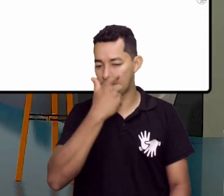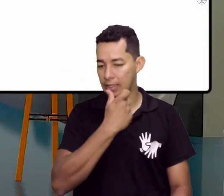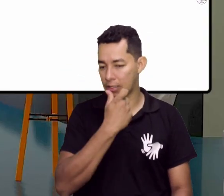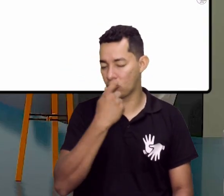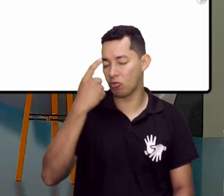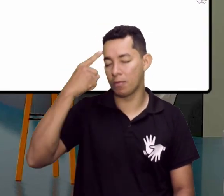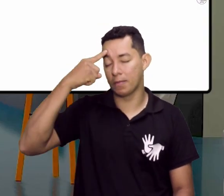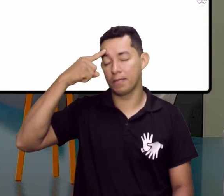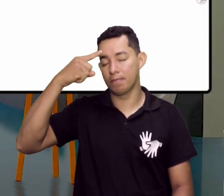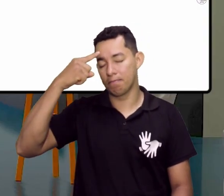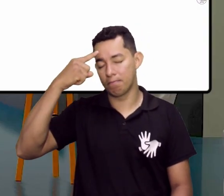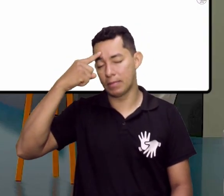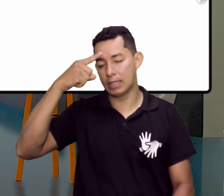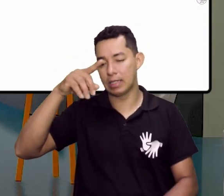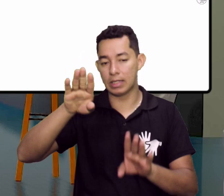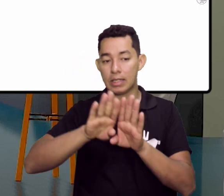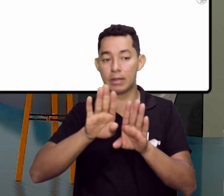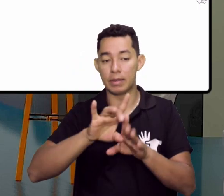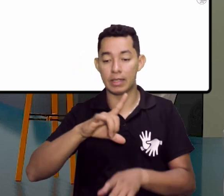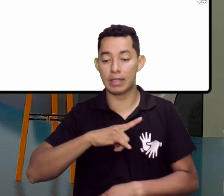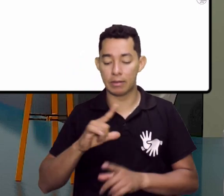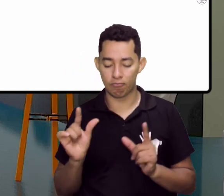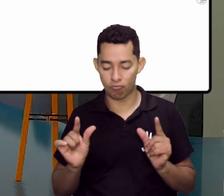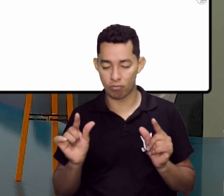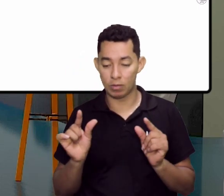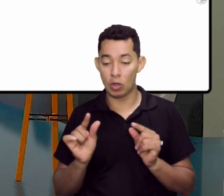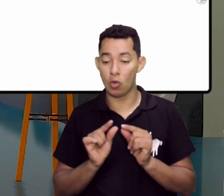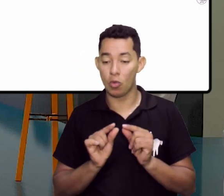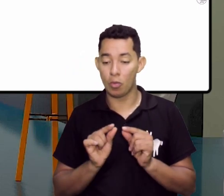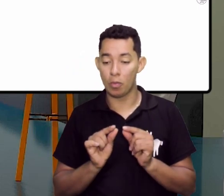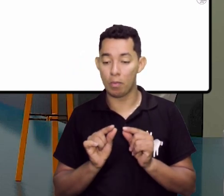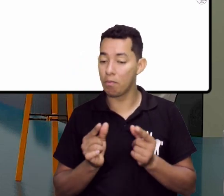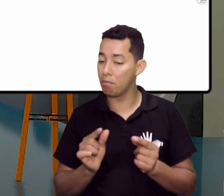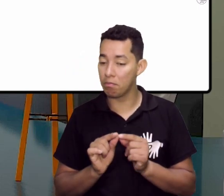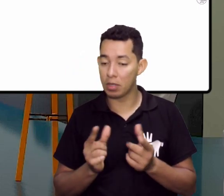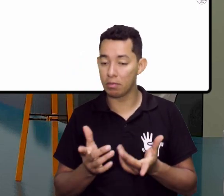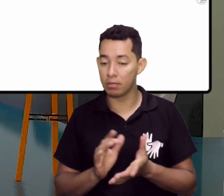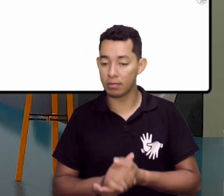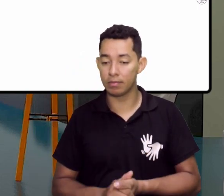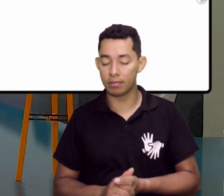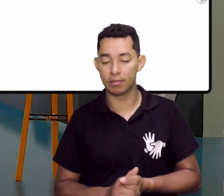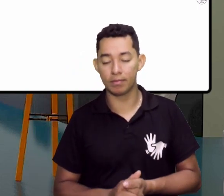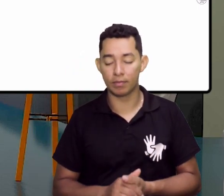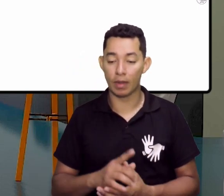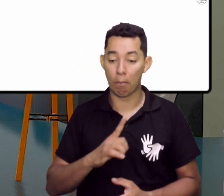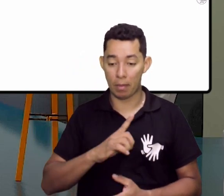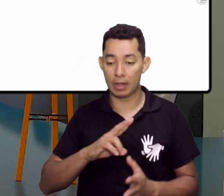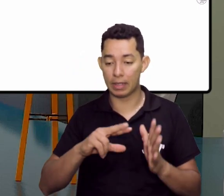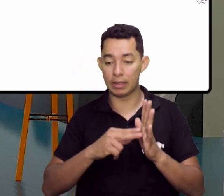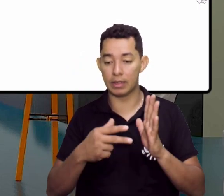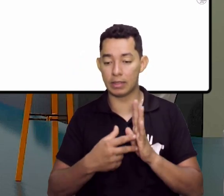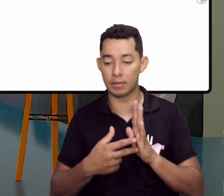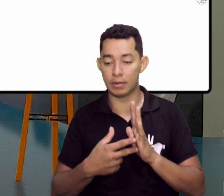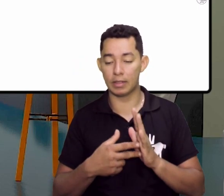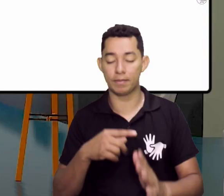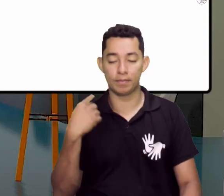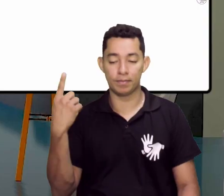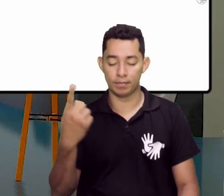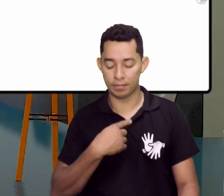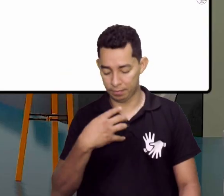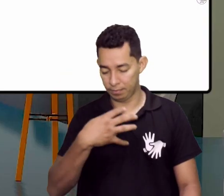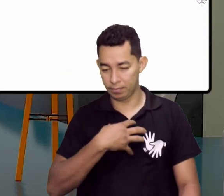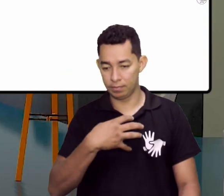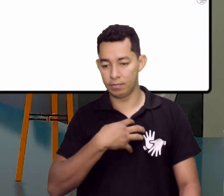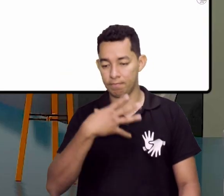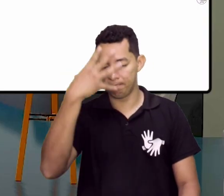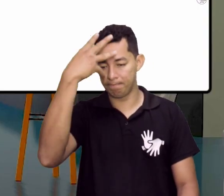tempo, contém o mínimo para que seja uma composição que faça sentido aos nossos sentidos